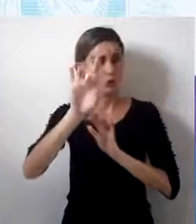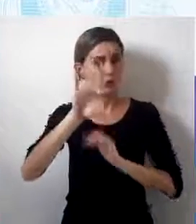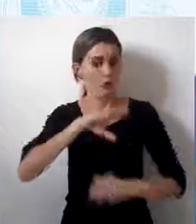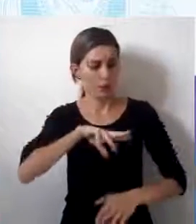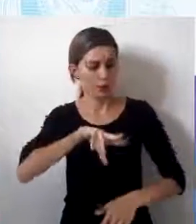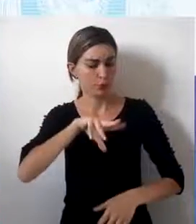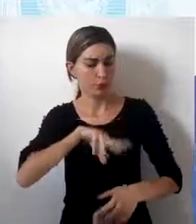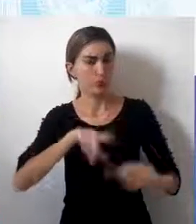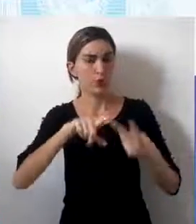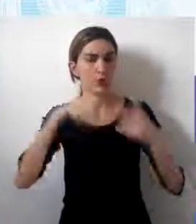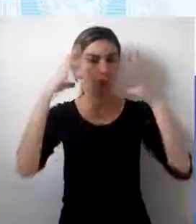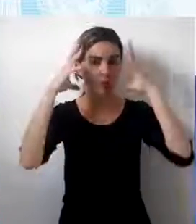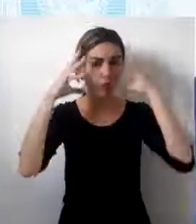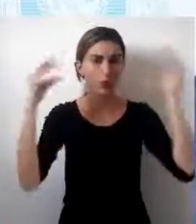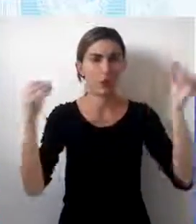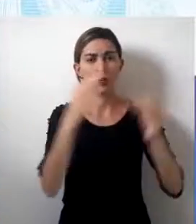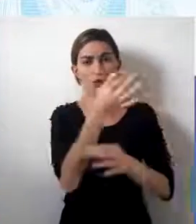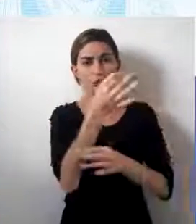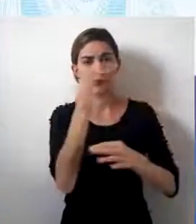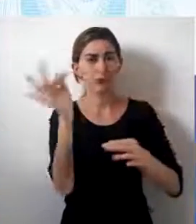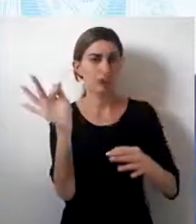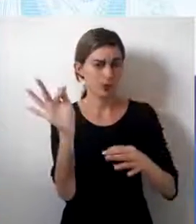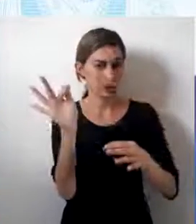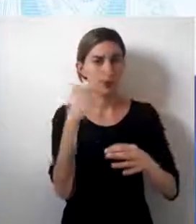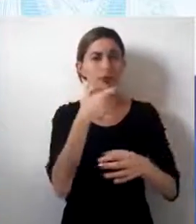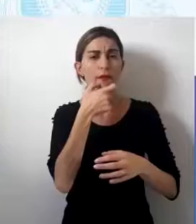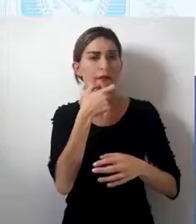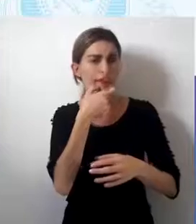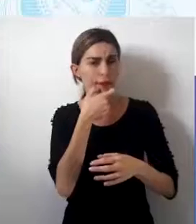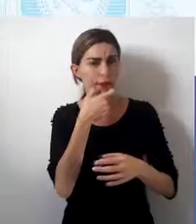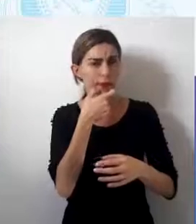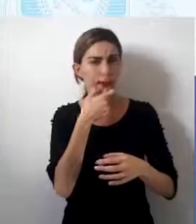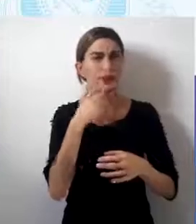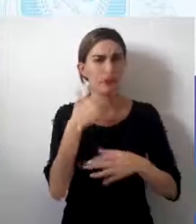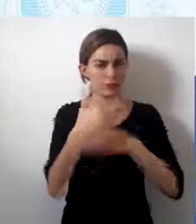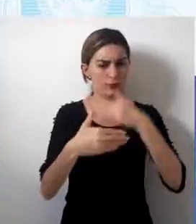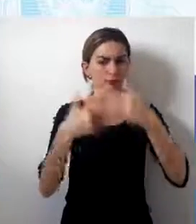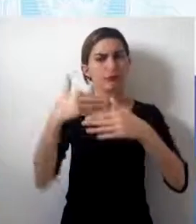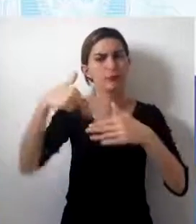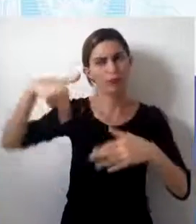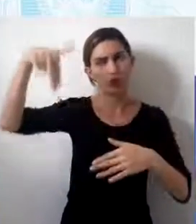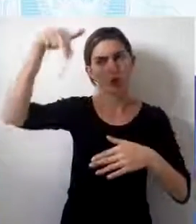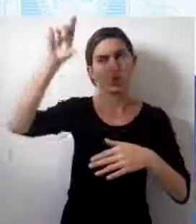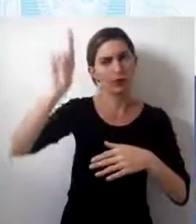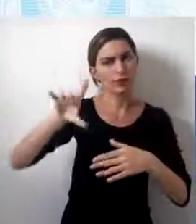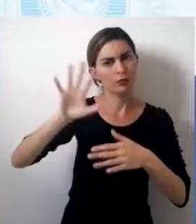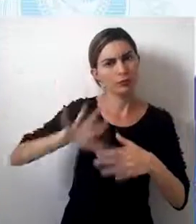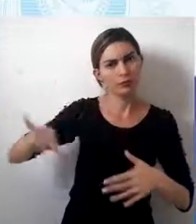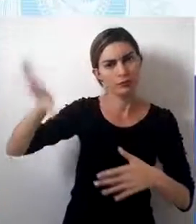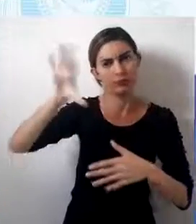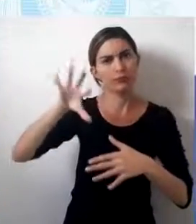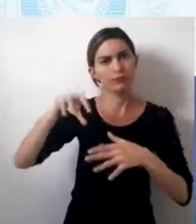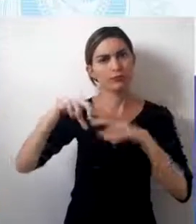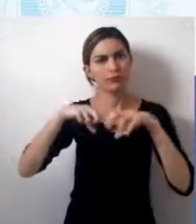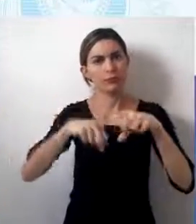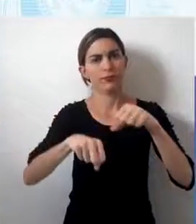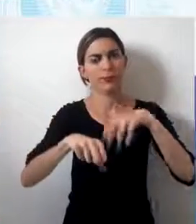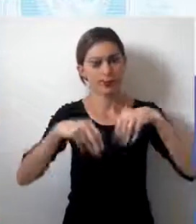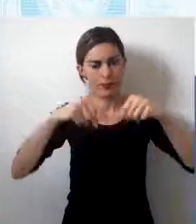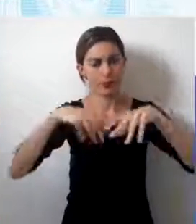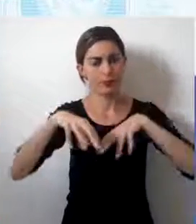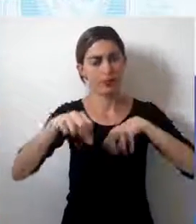apenas portuguesas, mas holandeses, franceses, ingleses passaram pela costa do Nordeste e